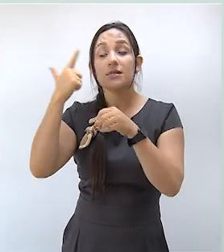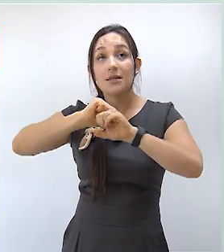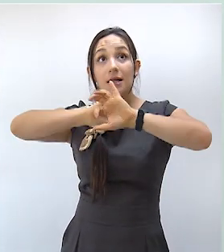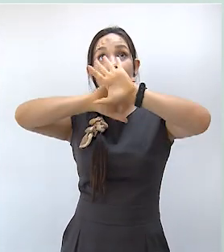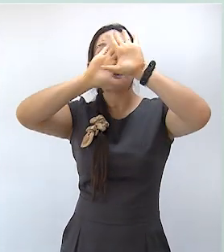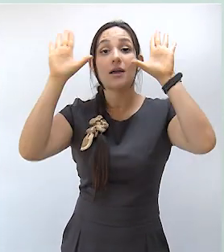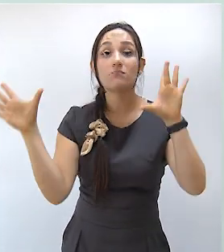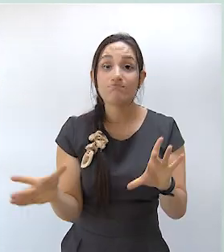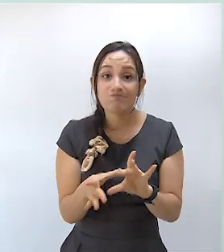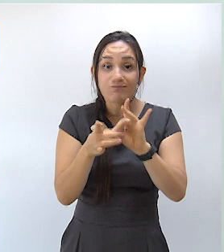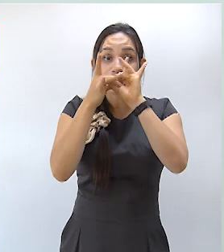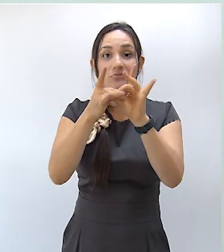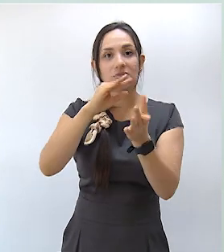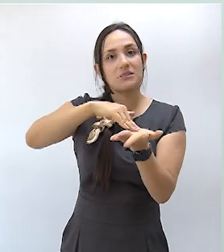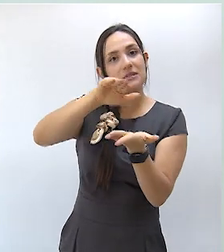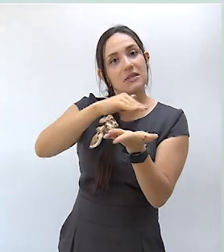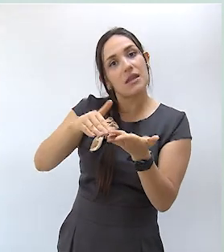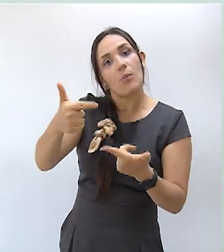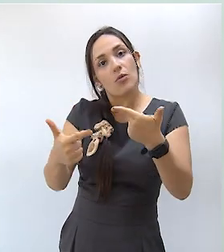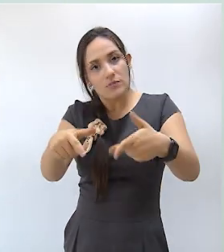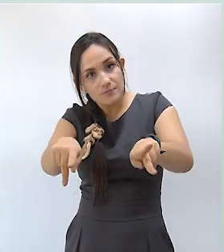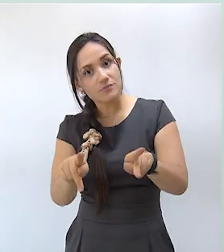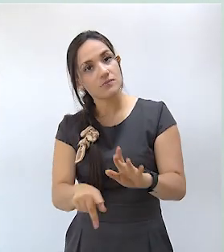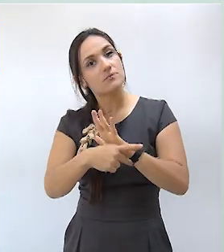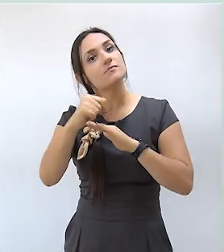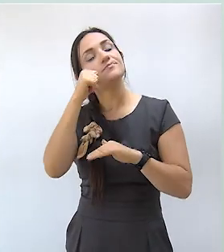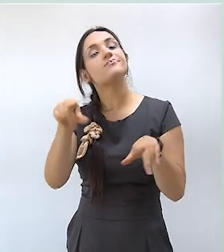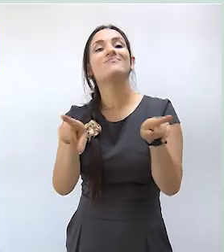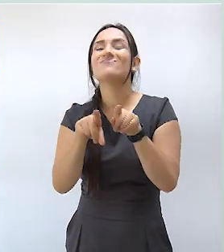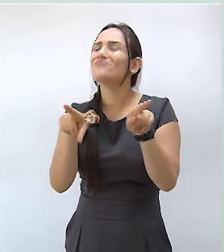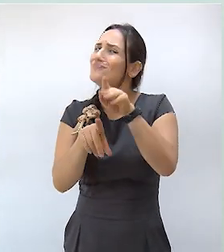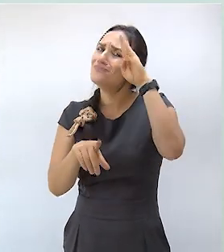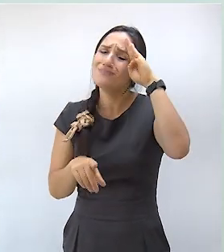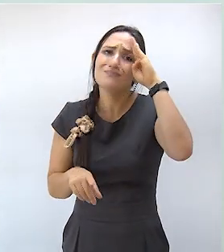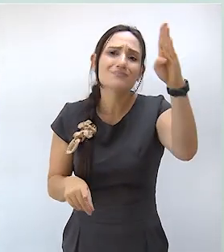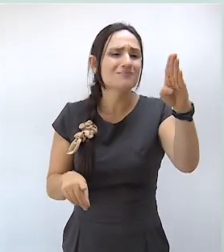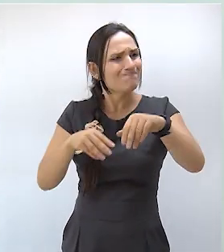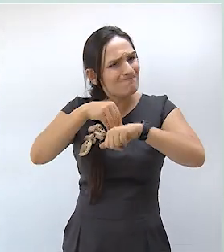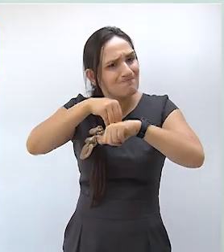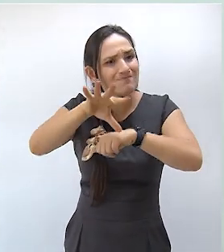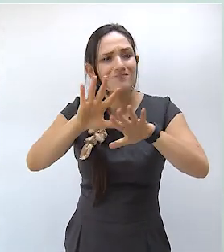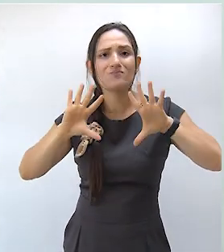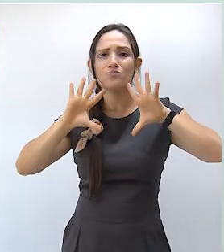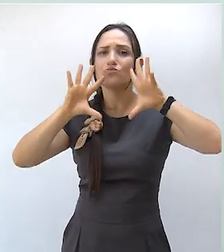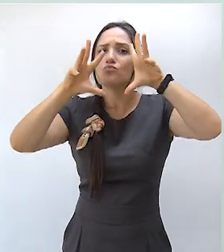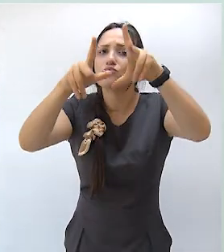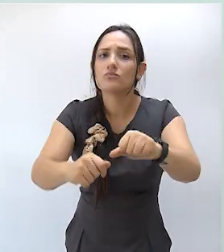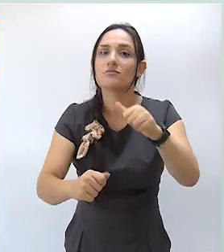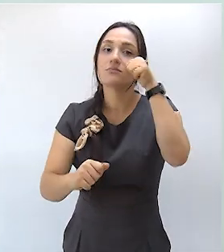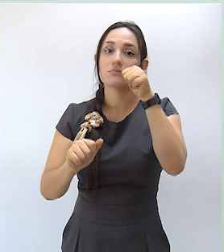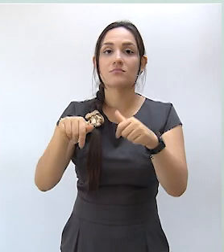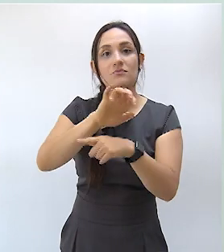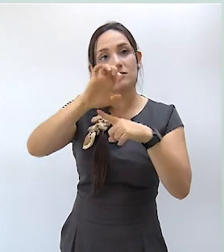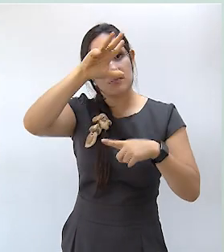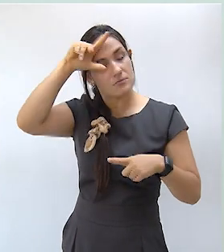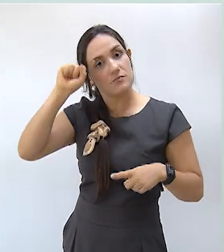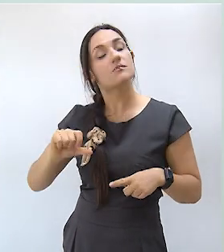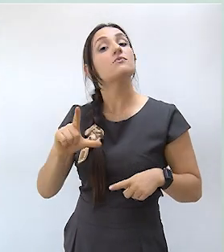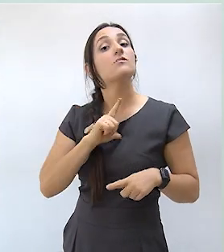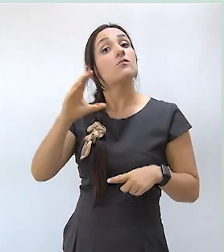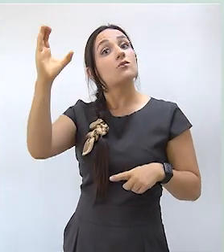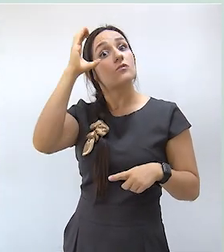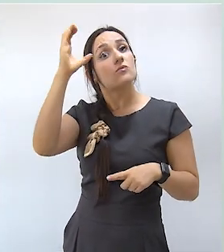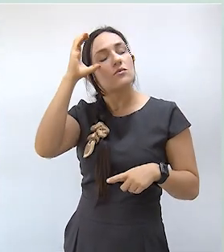mulheres aproximar os municípios da subsecretaria de estado mas principalmente que a gente possa levar a todas as